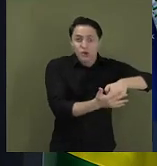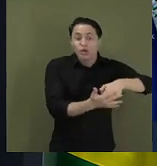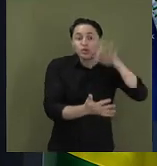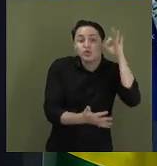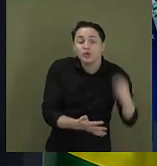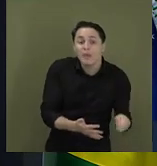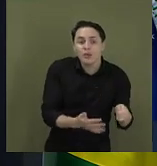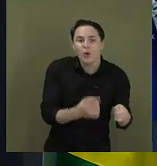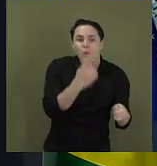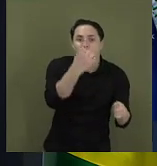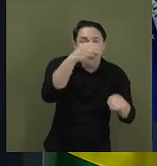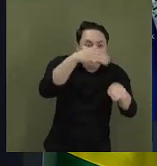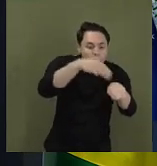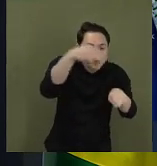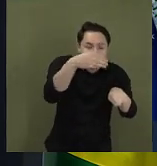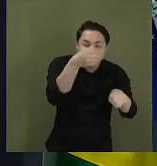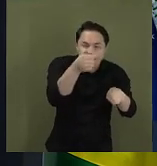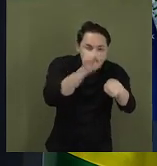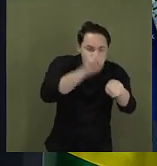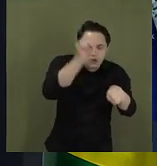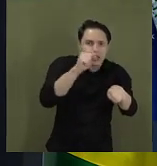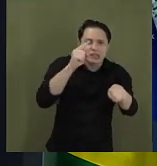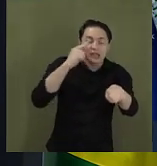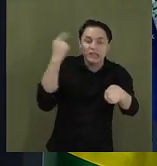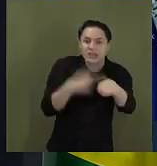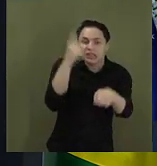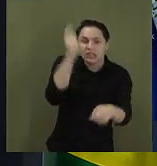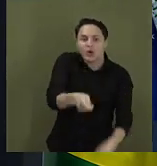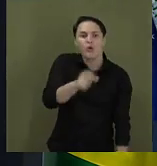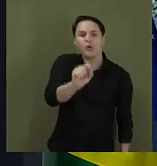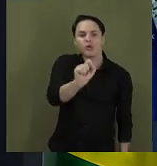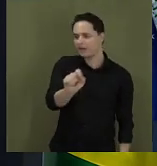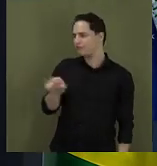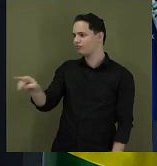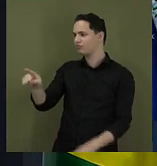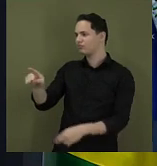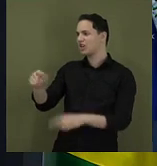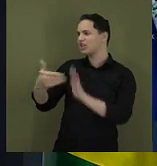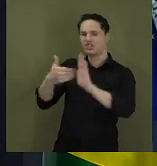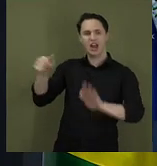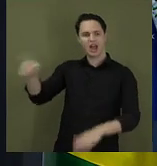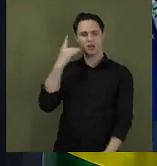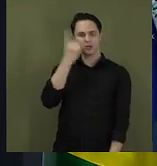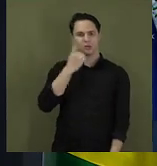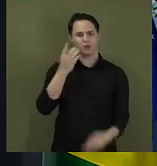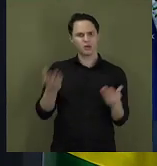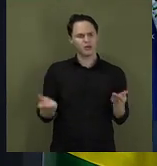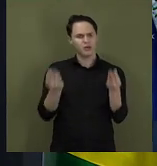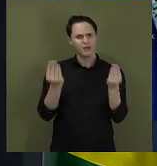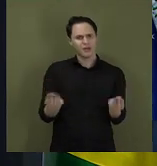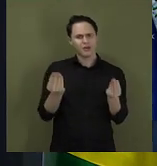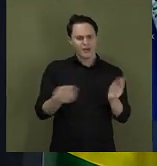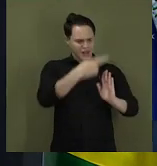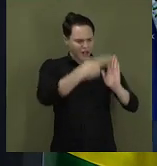e 6 segundos, decidiu na velocidade da luz pela cassação do seu mandato. O relator foi o ministro